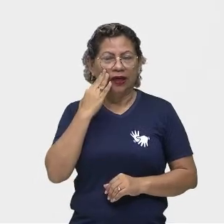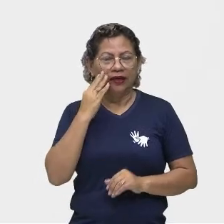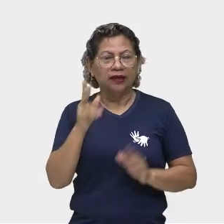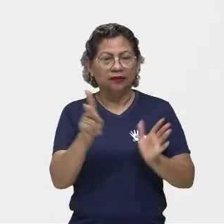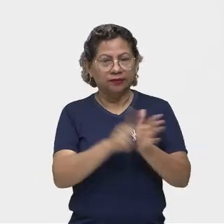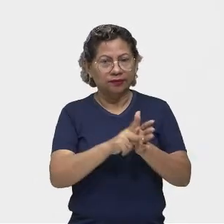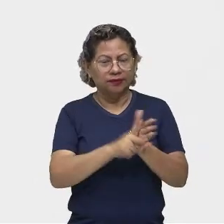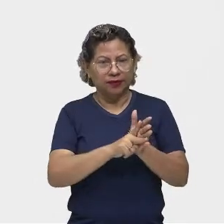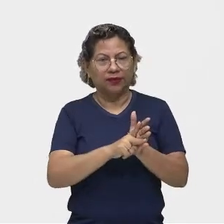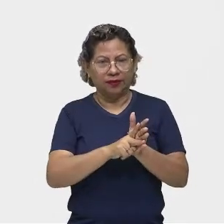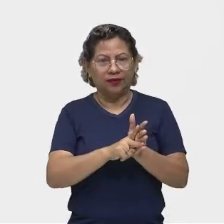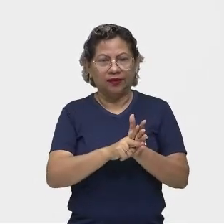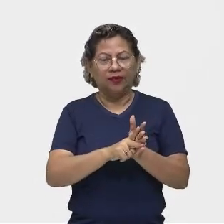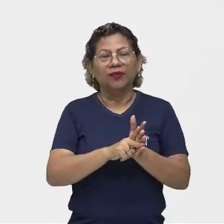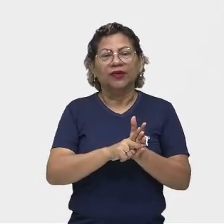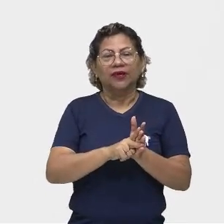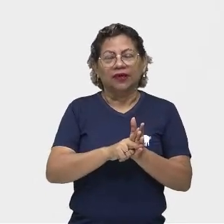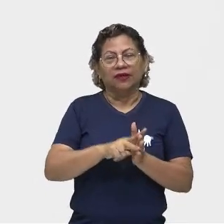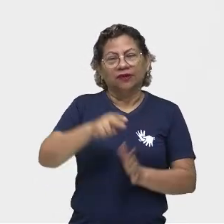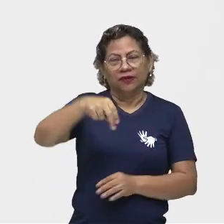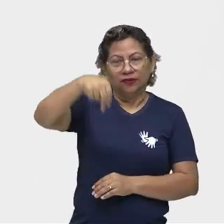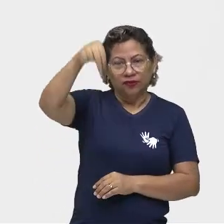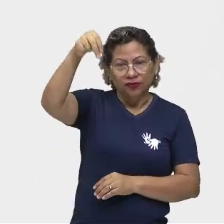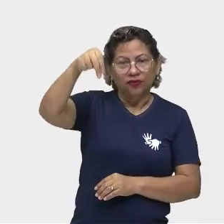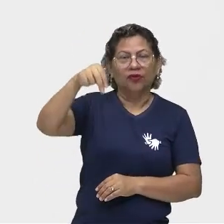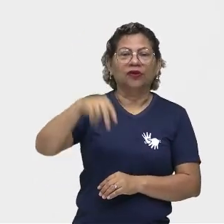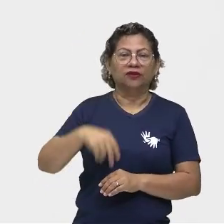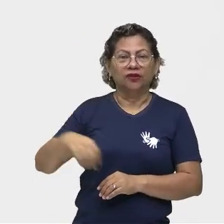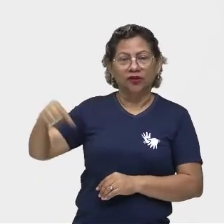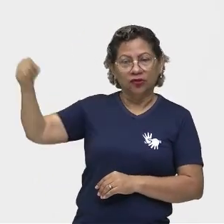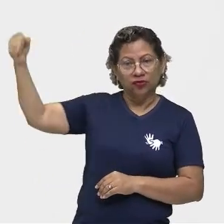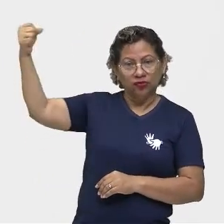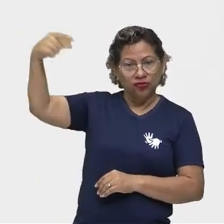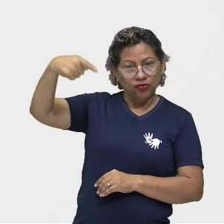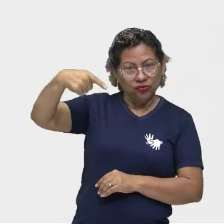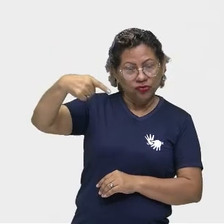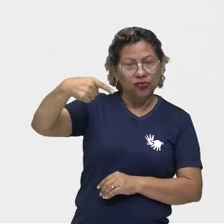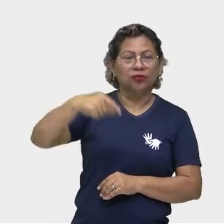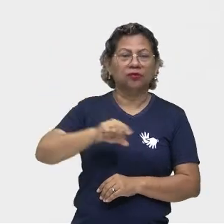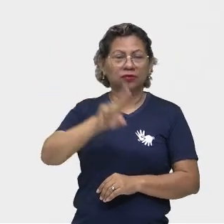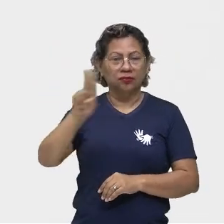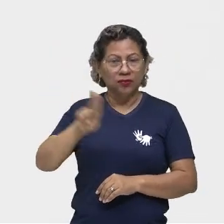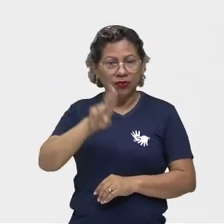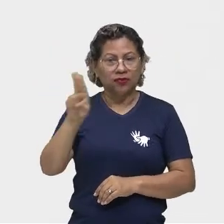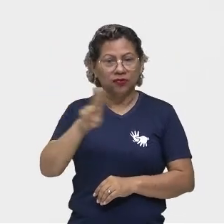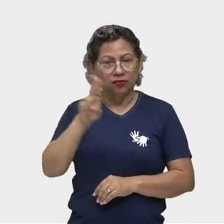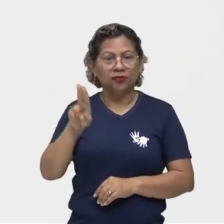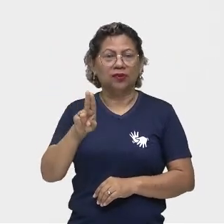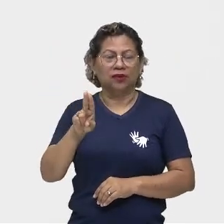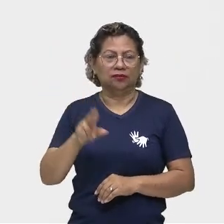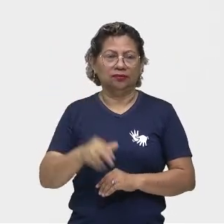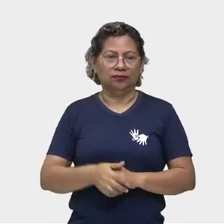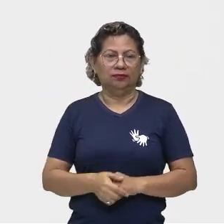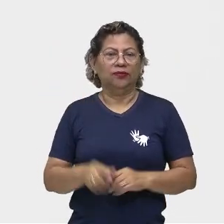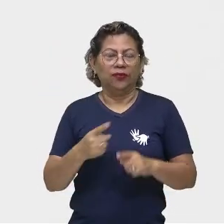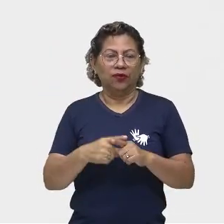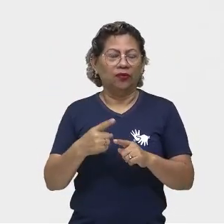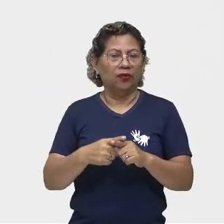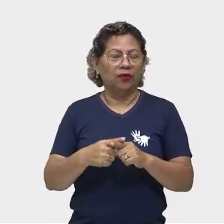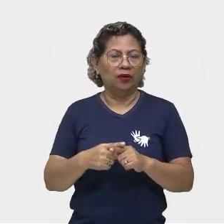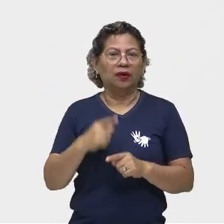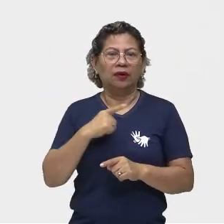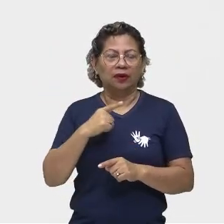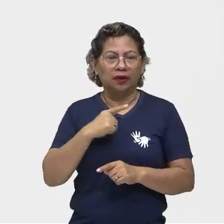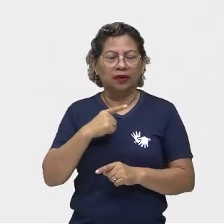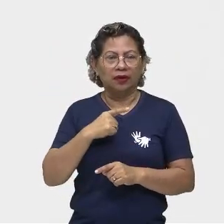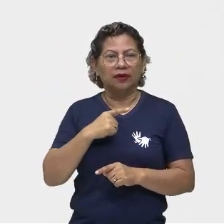tem bastante incidência de sol. Então é um tipo de energia que a gente pode utilizar devido nessa fonte de energia